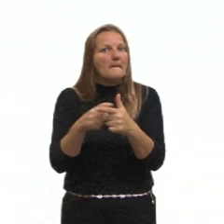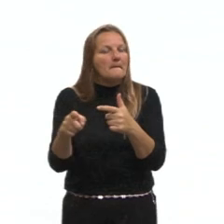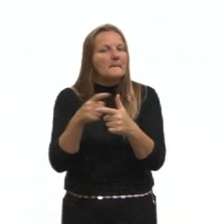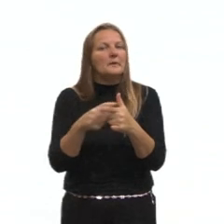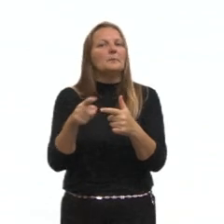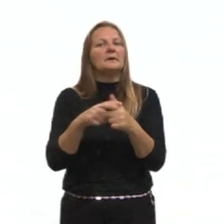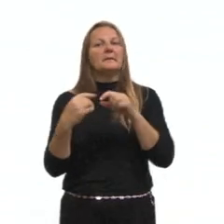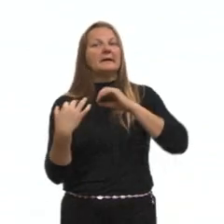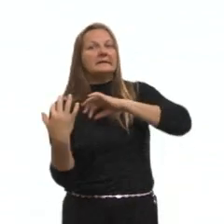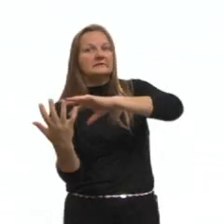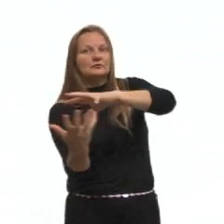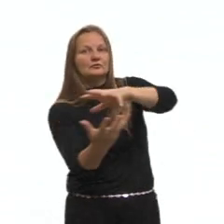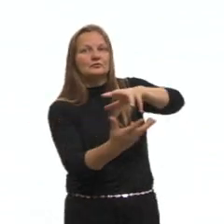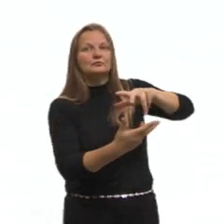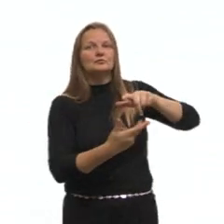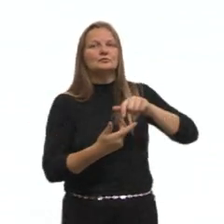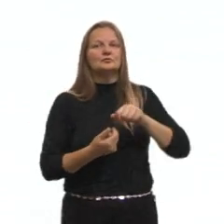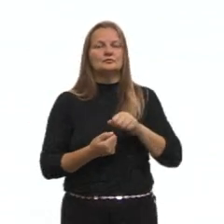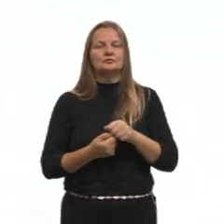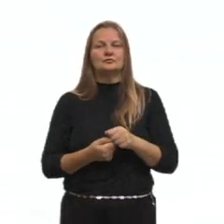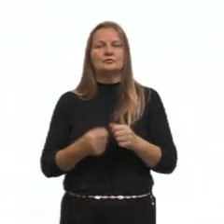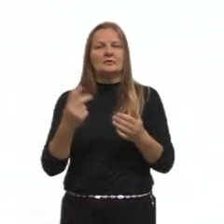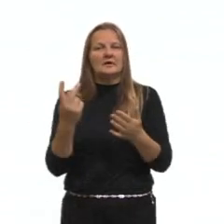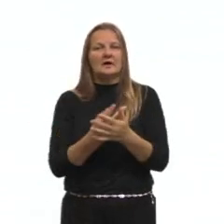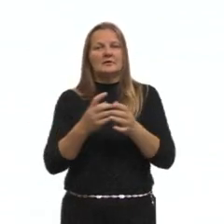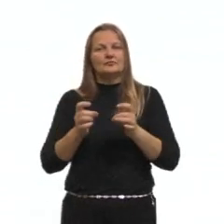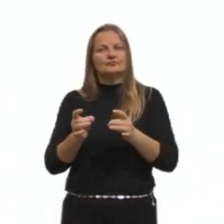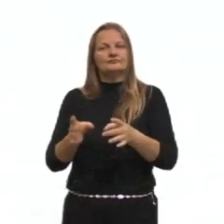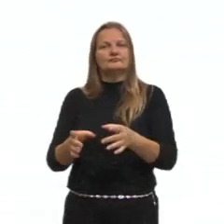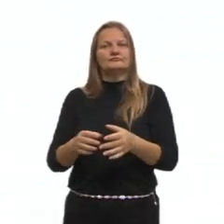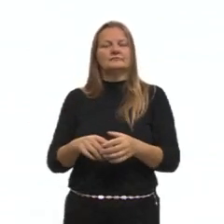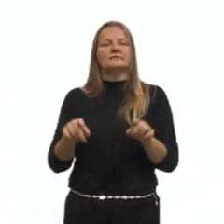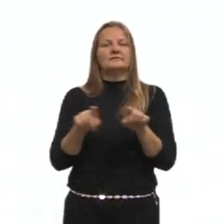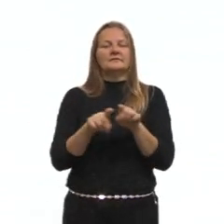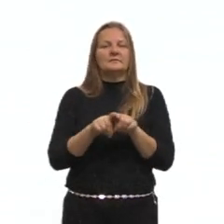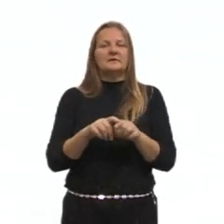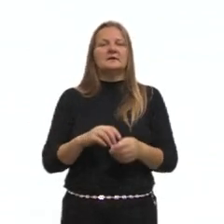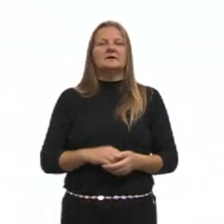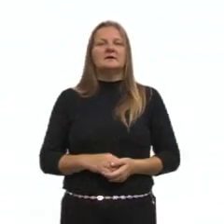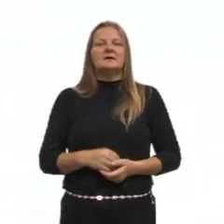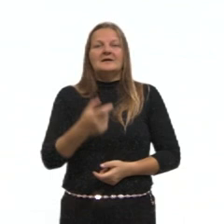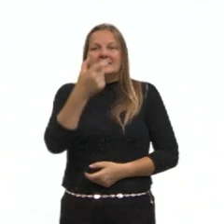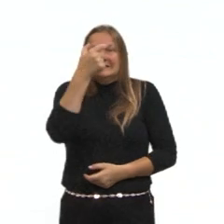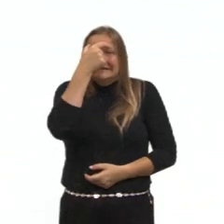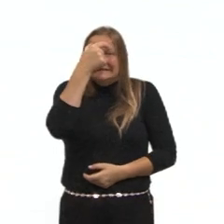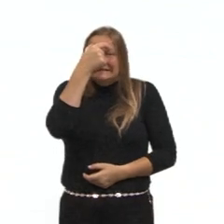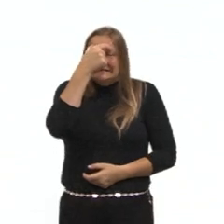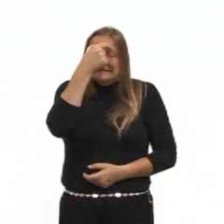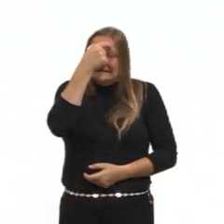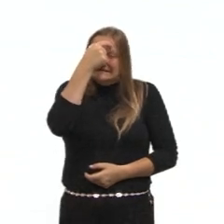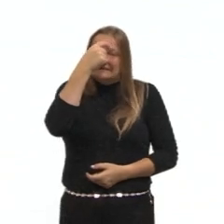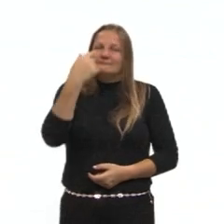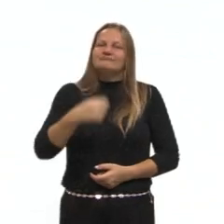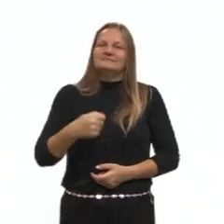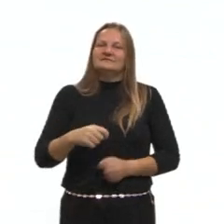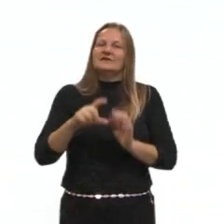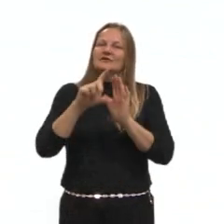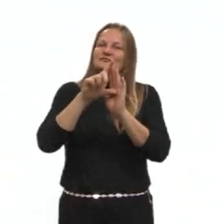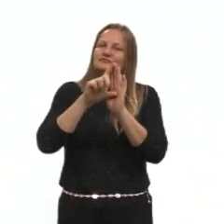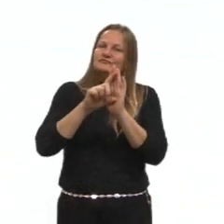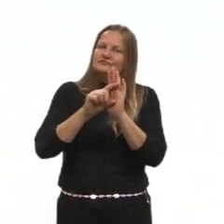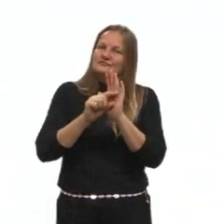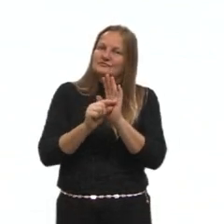a problemática do plástico é o descarte incorreto E claro também a gente tem que ter a consciência de tentar diminuir